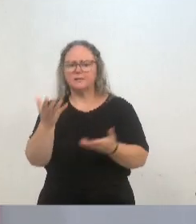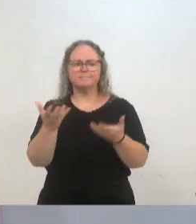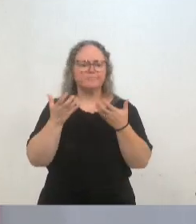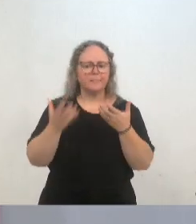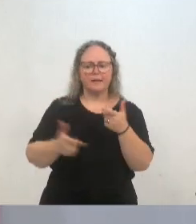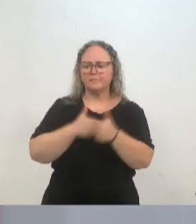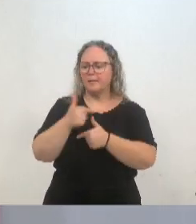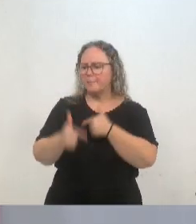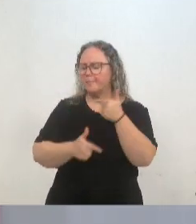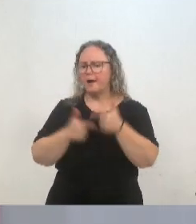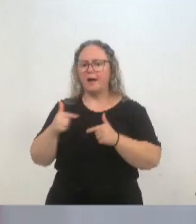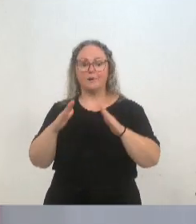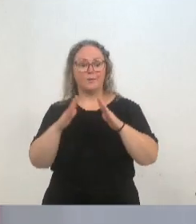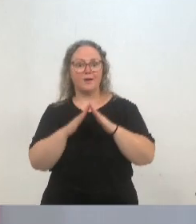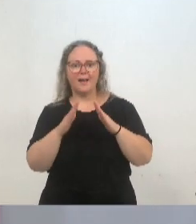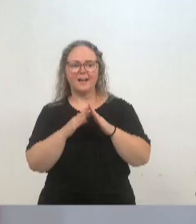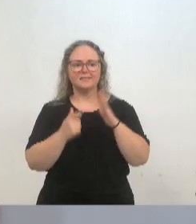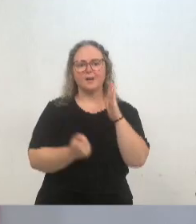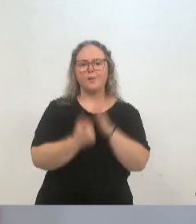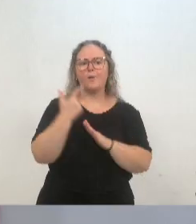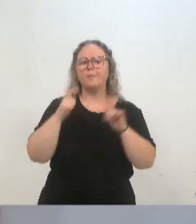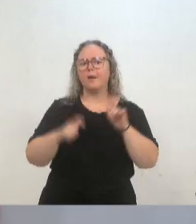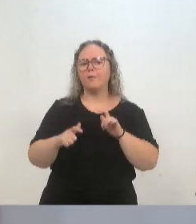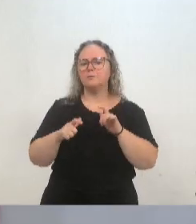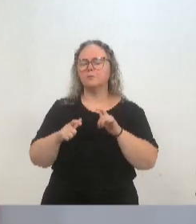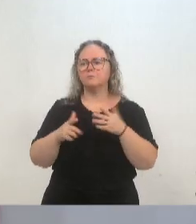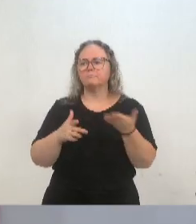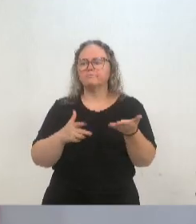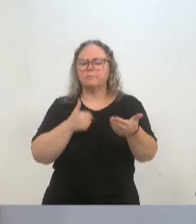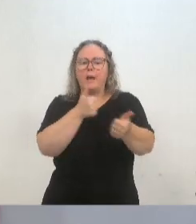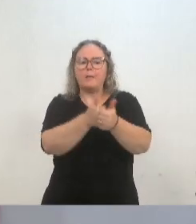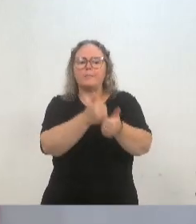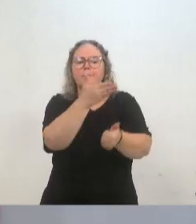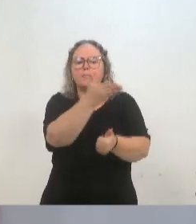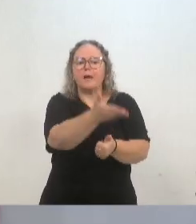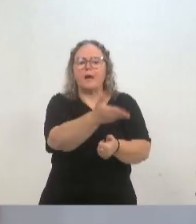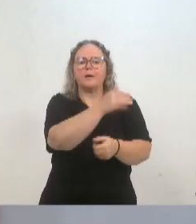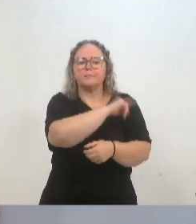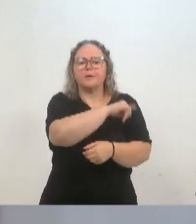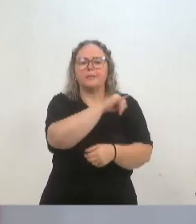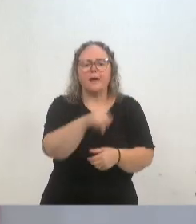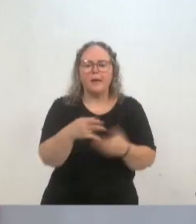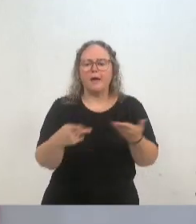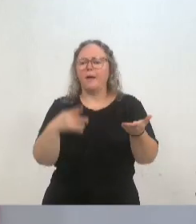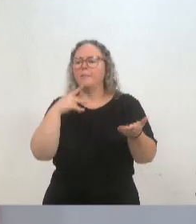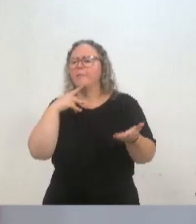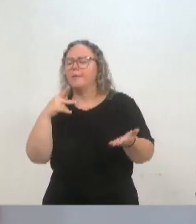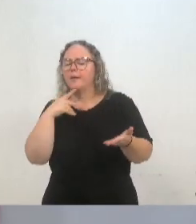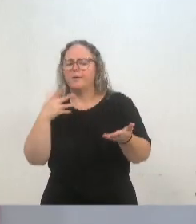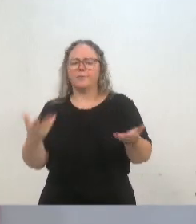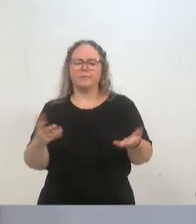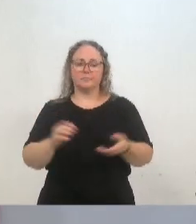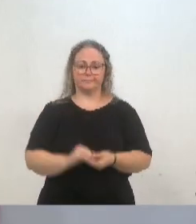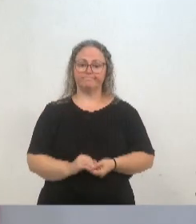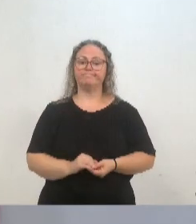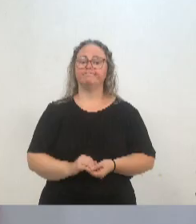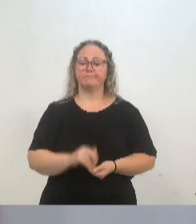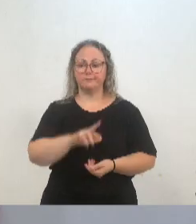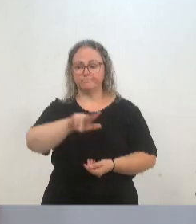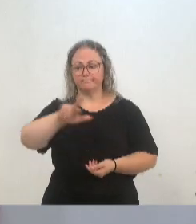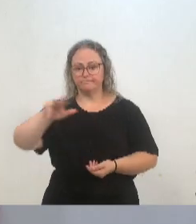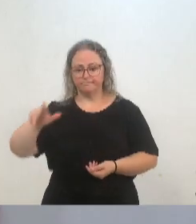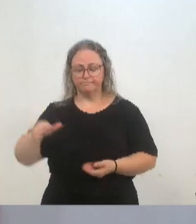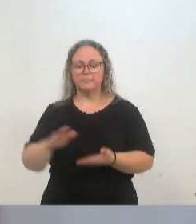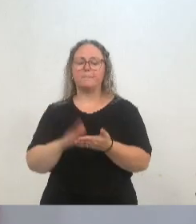de qualidade, primeiro imóvel, e acabam recorrendo às cidades vizinhas, que tem uma legislação menos rigorosa, que oferece condições que a gente tenha moradias